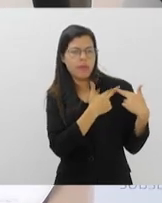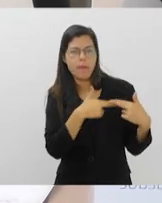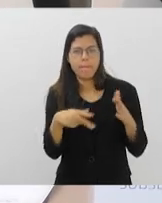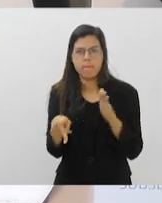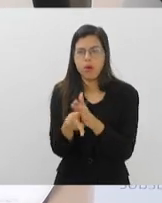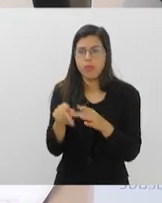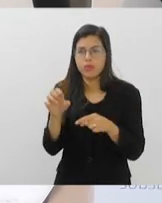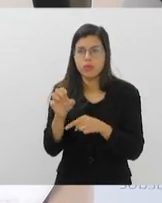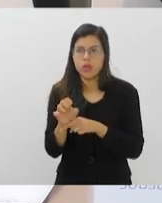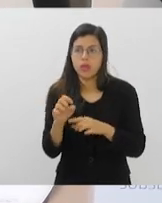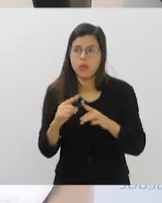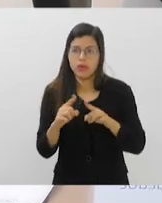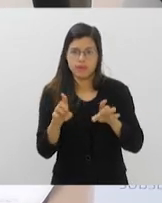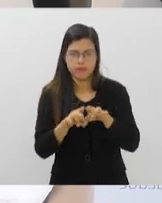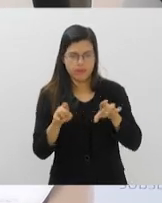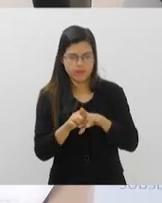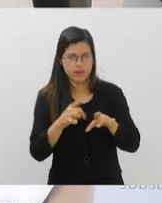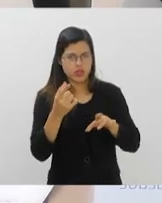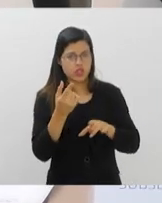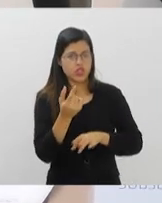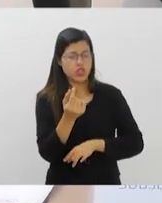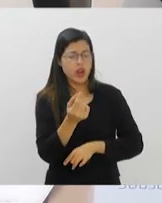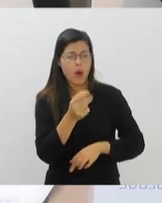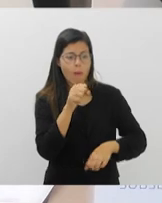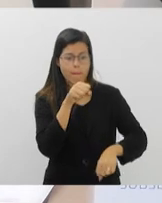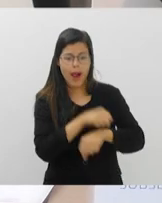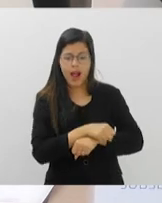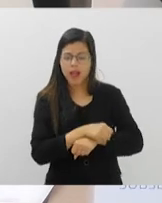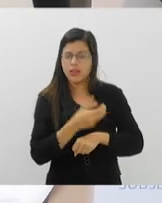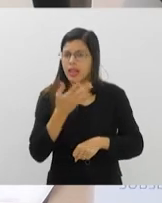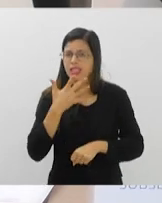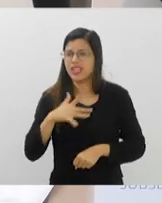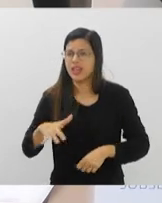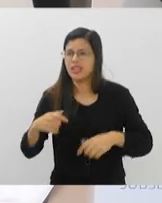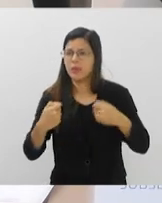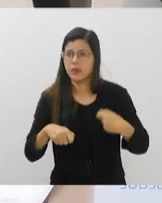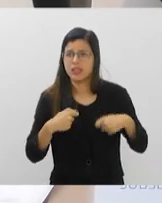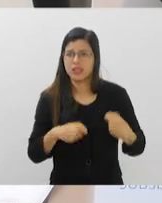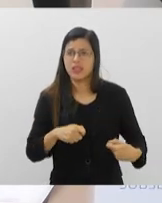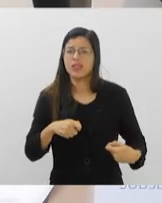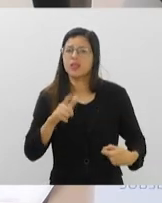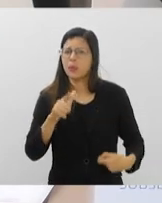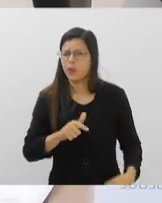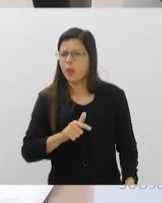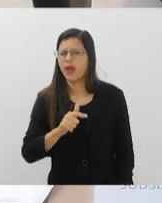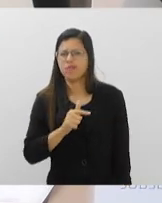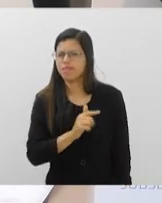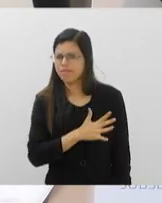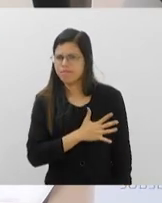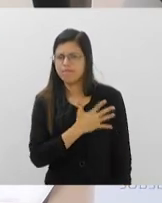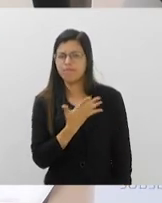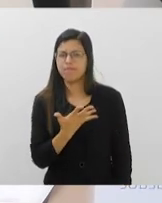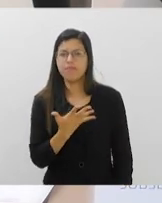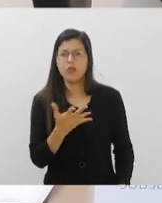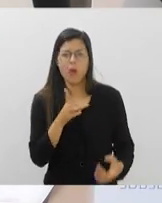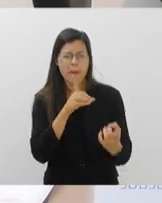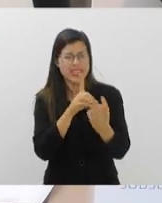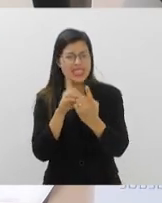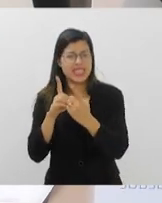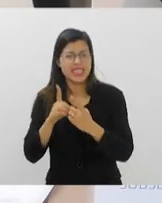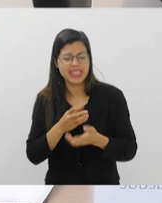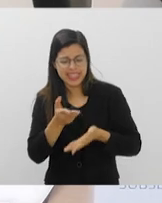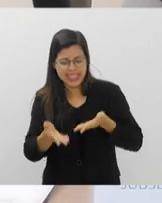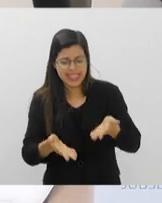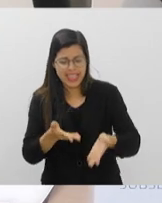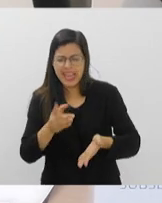recurso parado com as crianças precisando na ponta eu acho isso uma crueldade vamos atender e depois a gente briga vamos